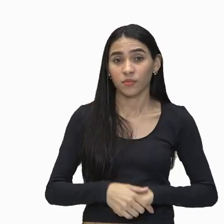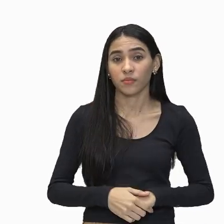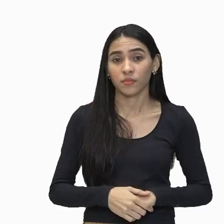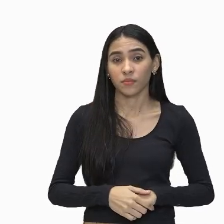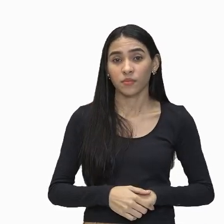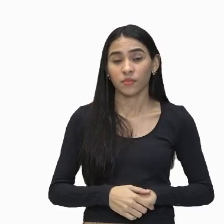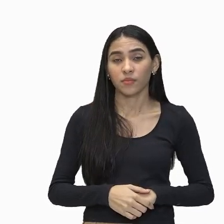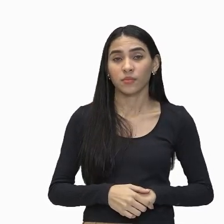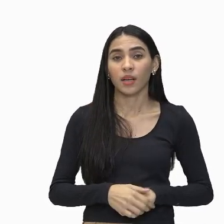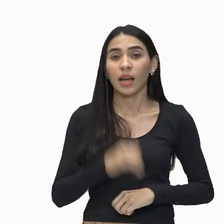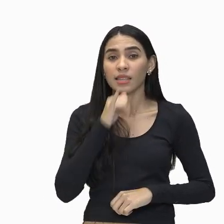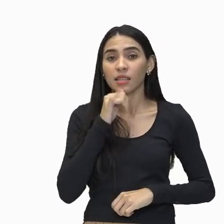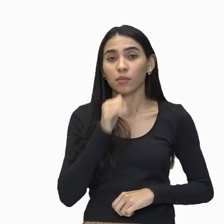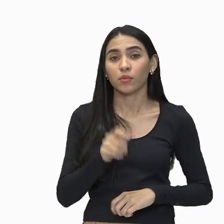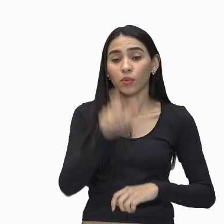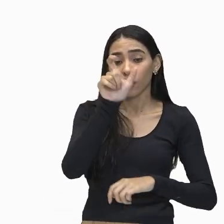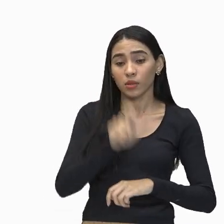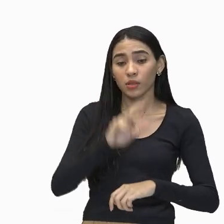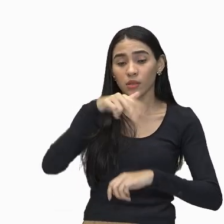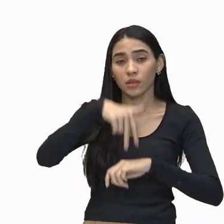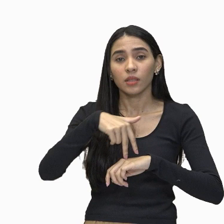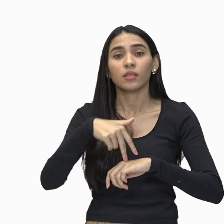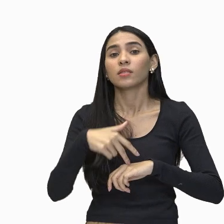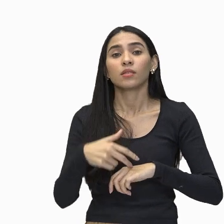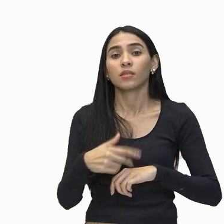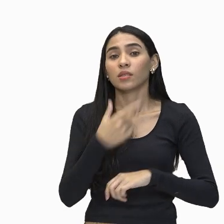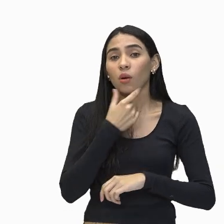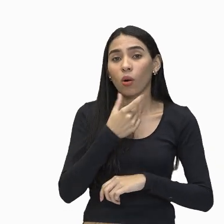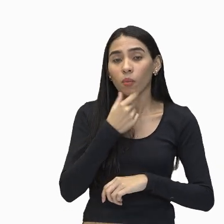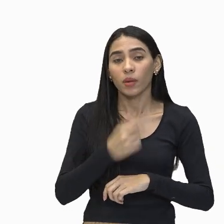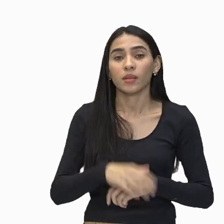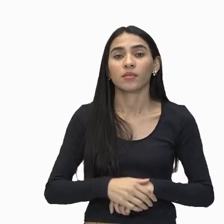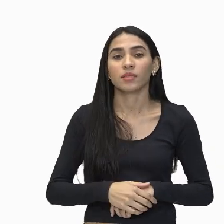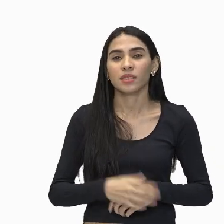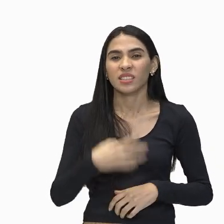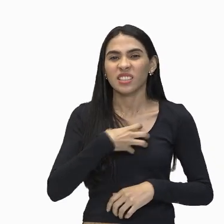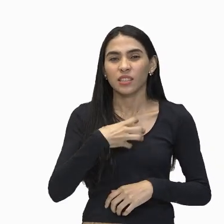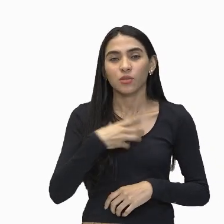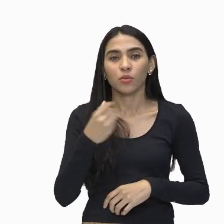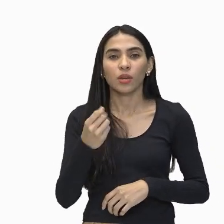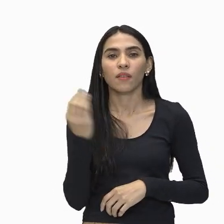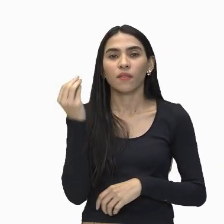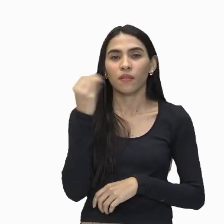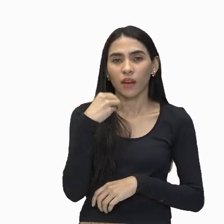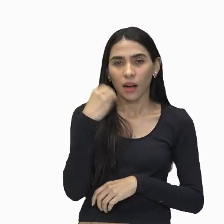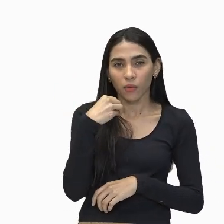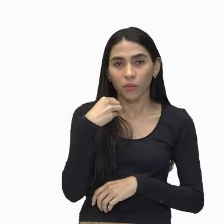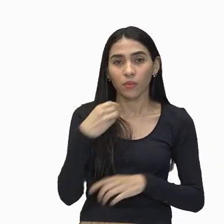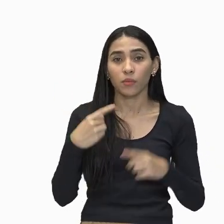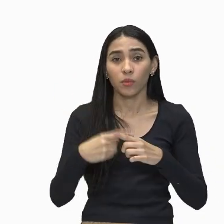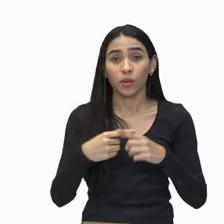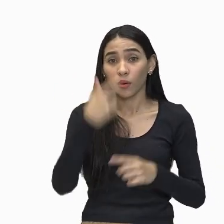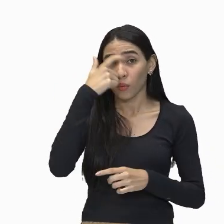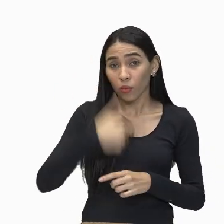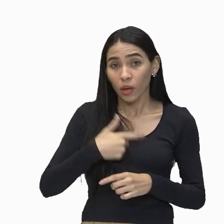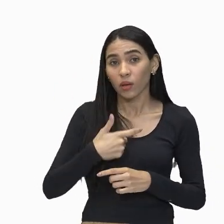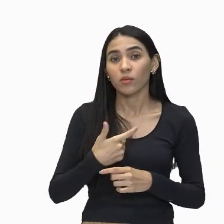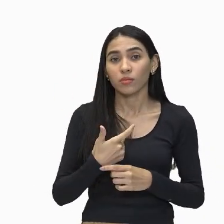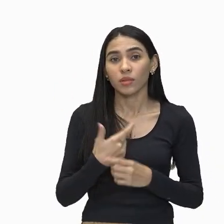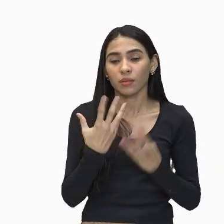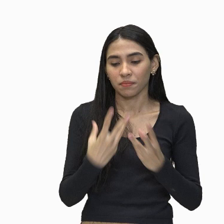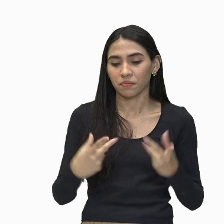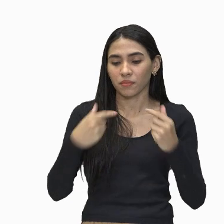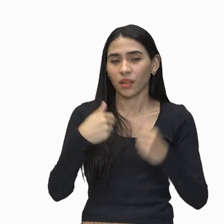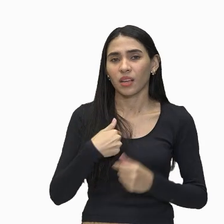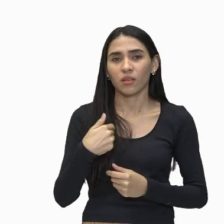Aquele homem comum, ele vai ser o quê? Derrotado. Porque o eu dele vai ser destruído, ele vai dizer, eu não